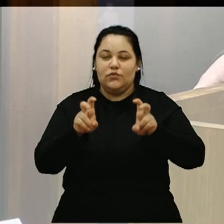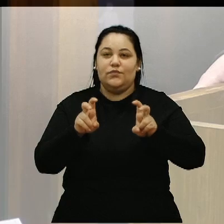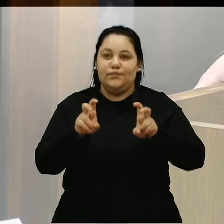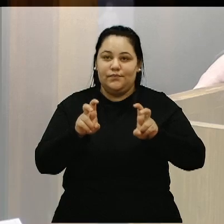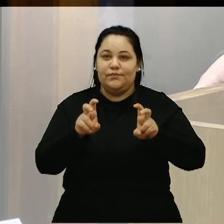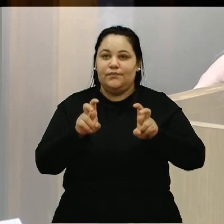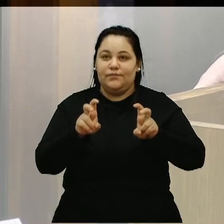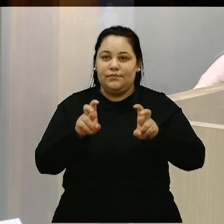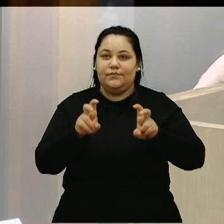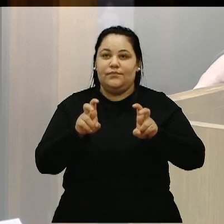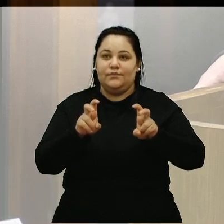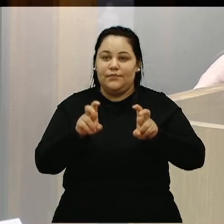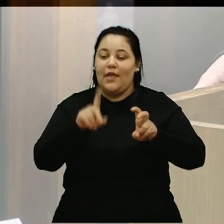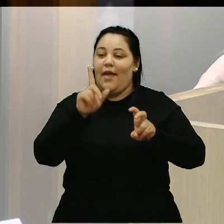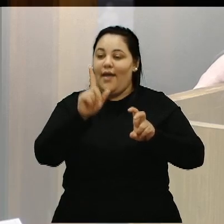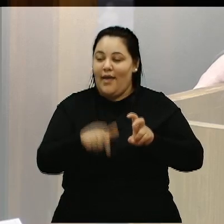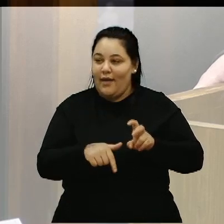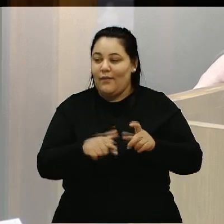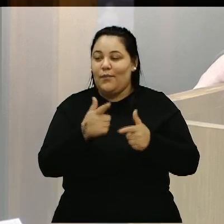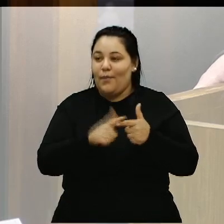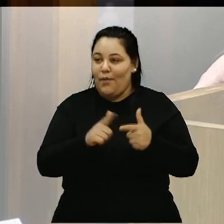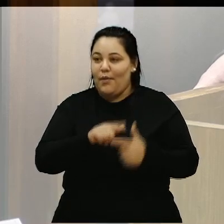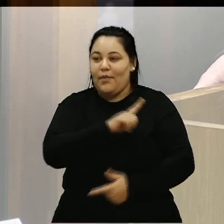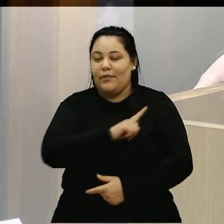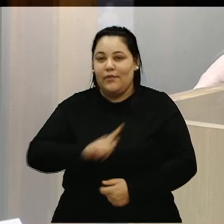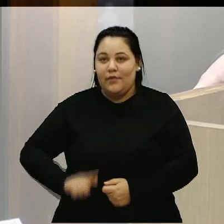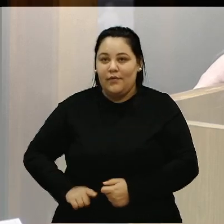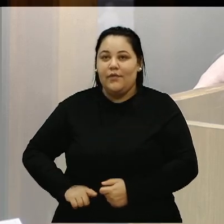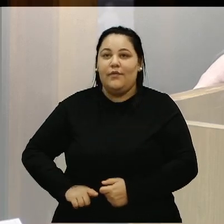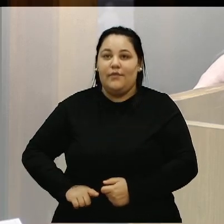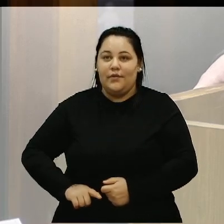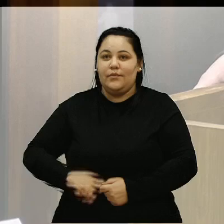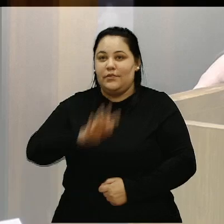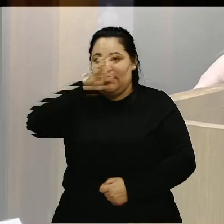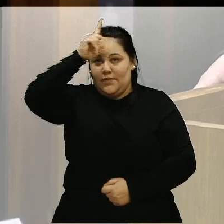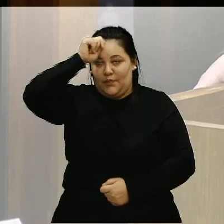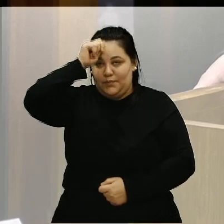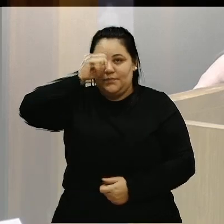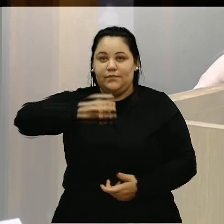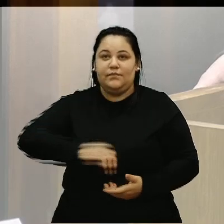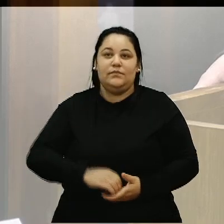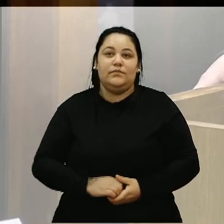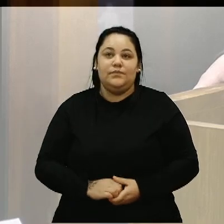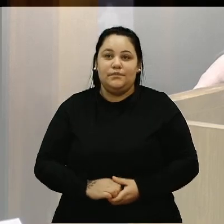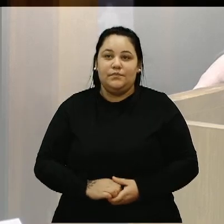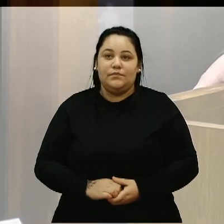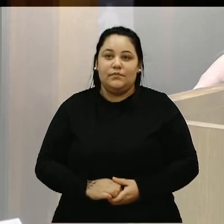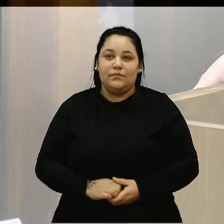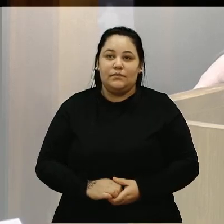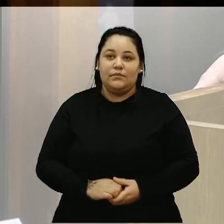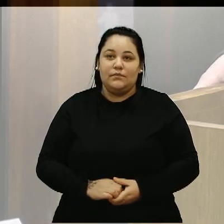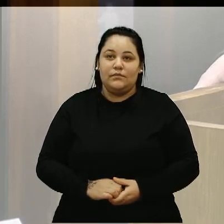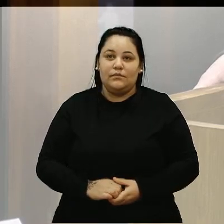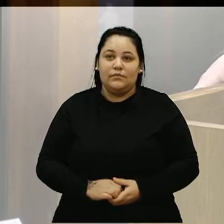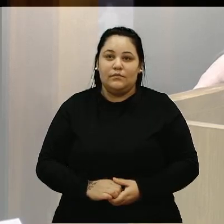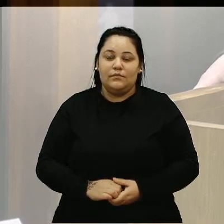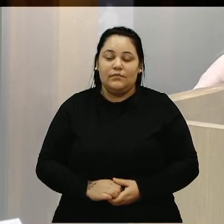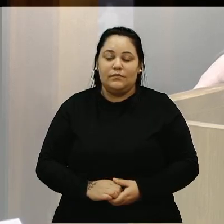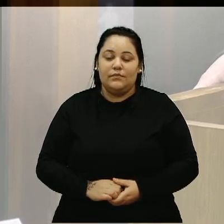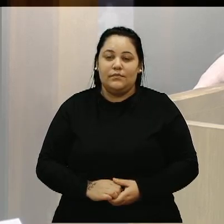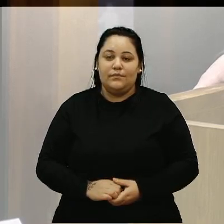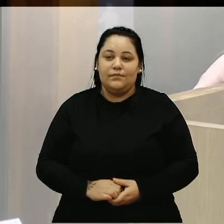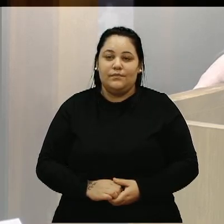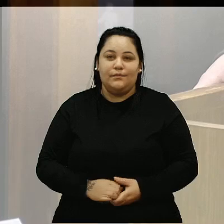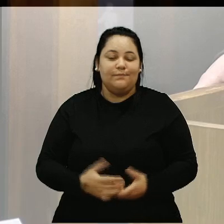do governo municipal. Uma inércia. porque é